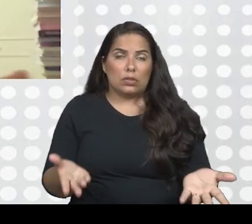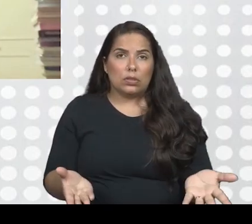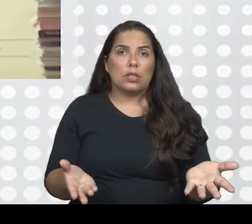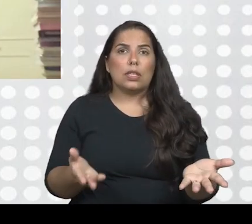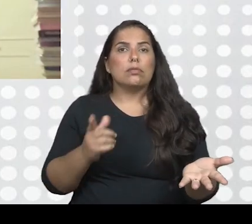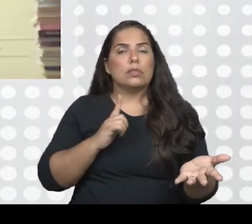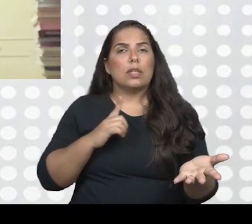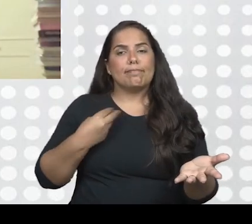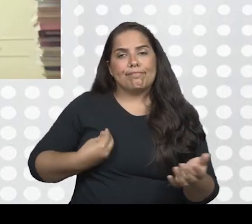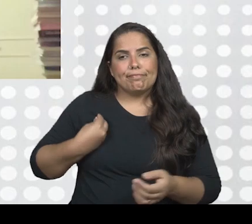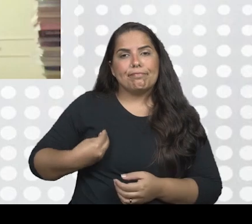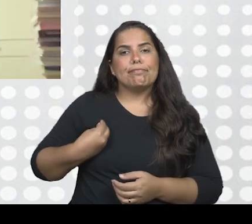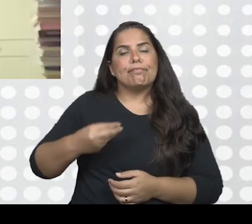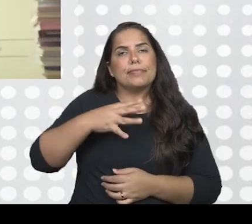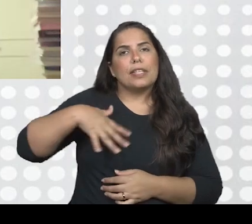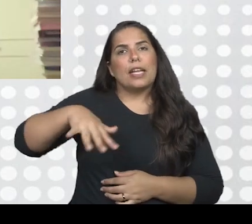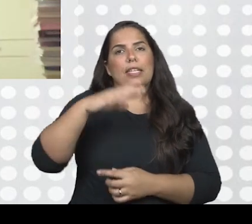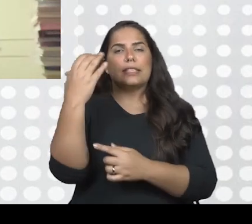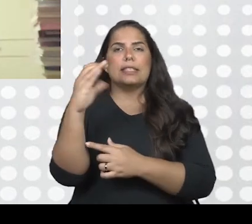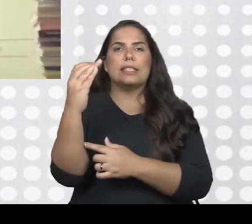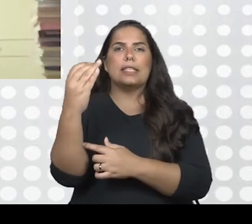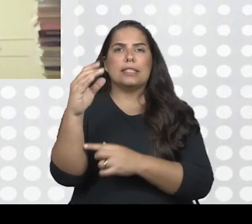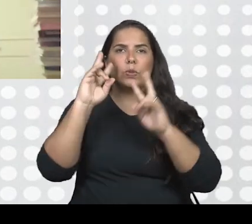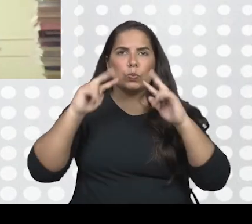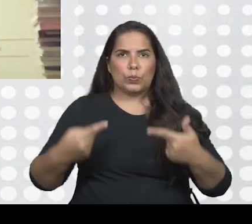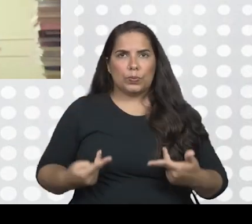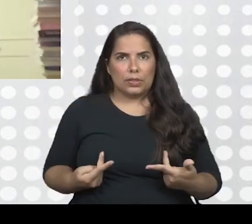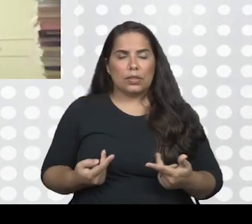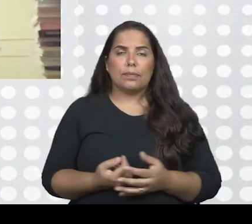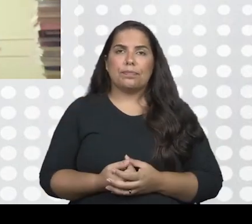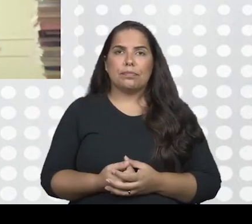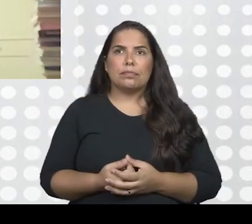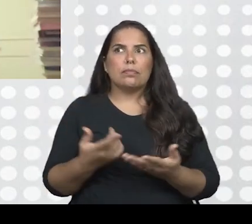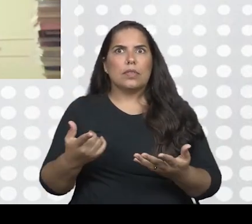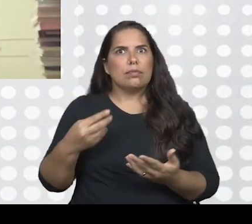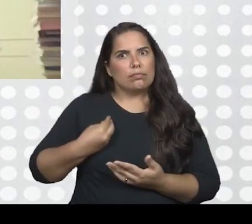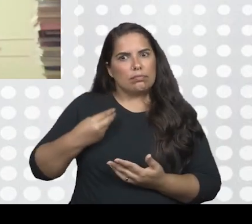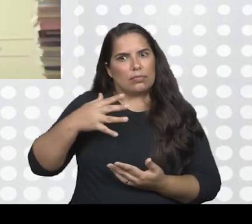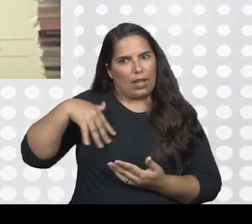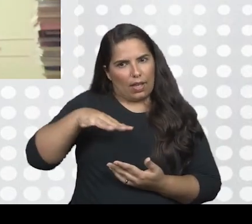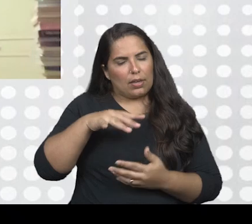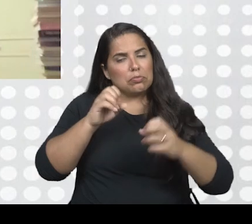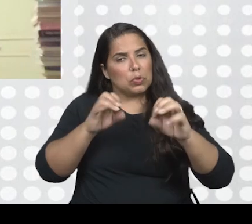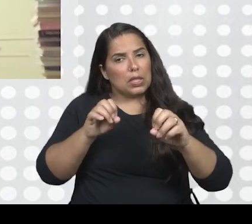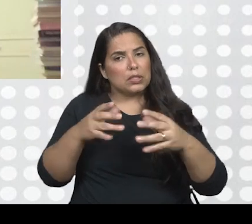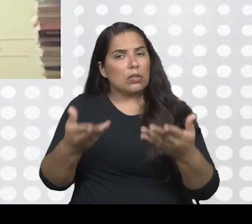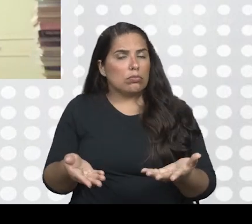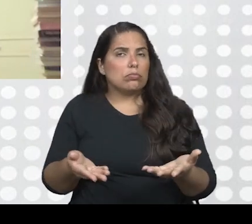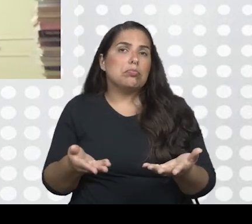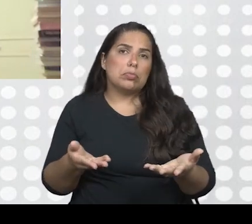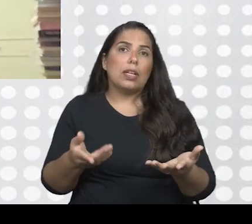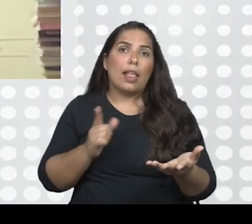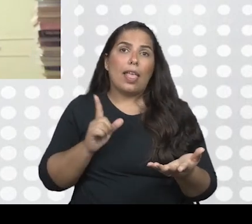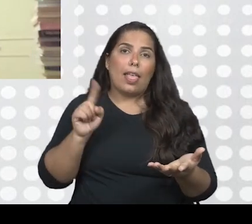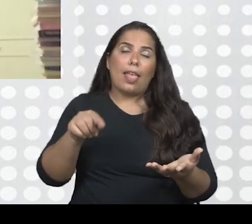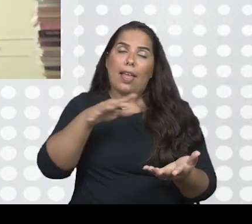vez, integra a grande área de ciências humanas. E como integrante da área da educação, por si só, ela é